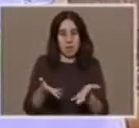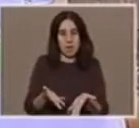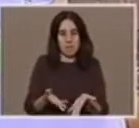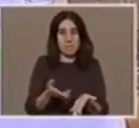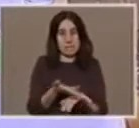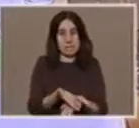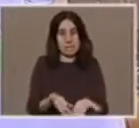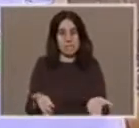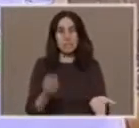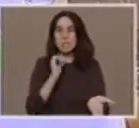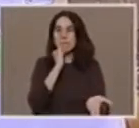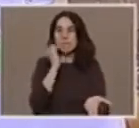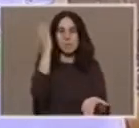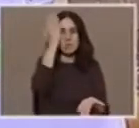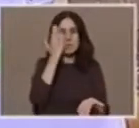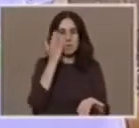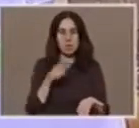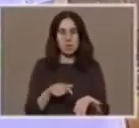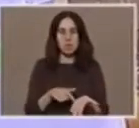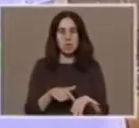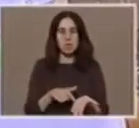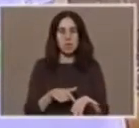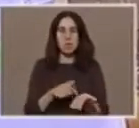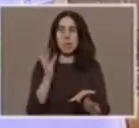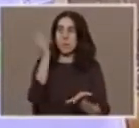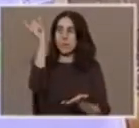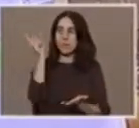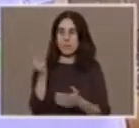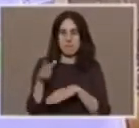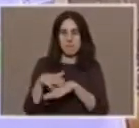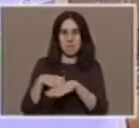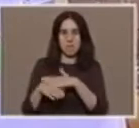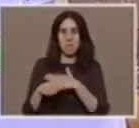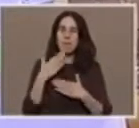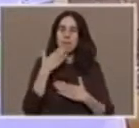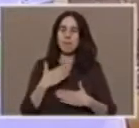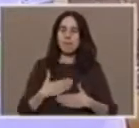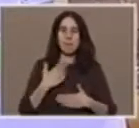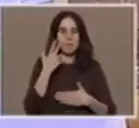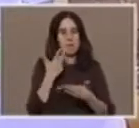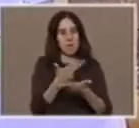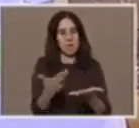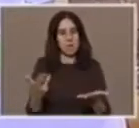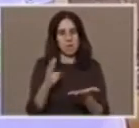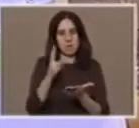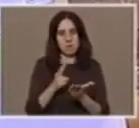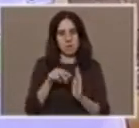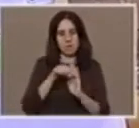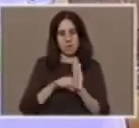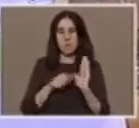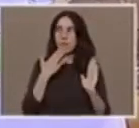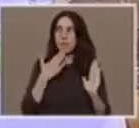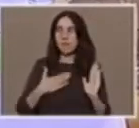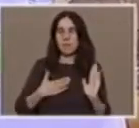estes sagrados mistérios, por obra da vossa graça, nos santifiquem na vida presente e nos